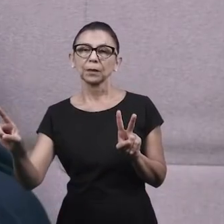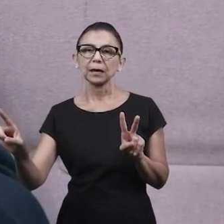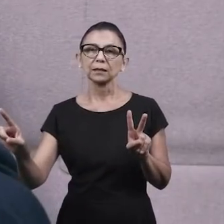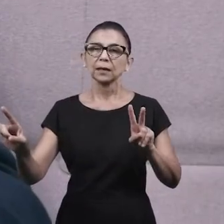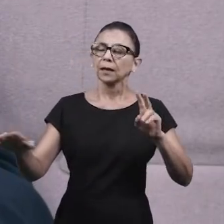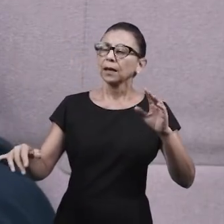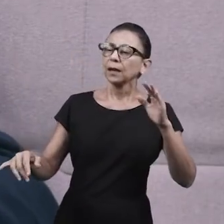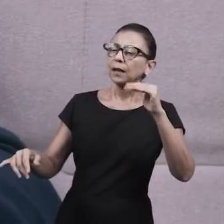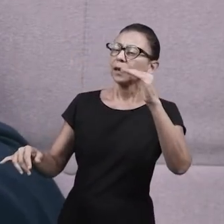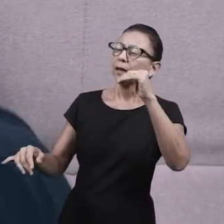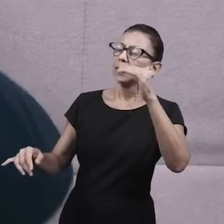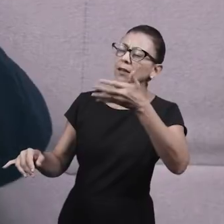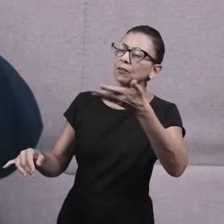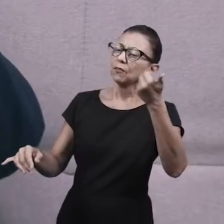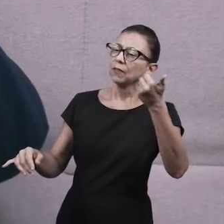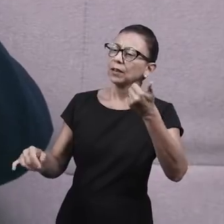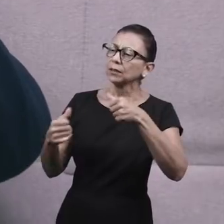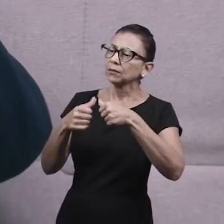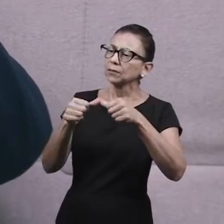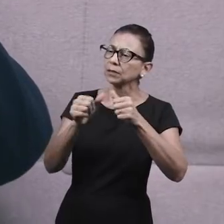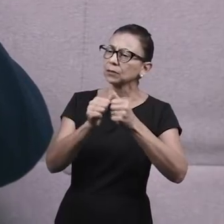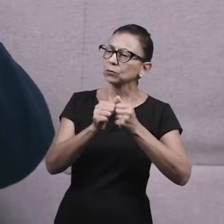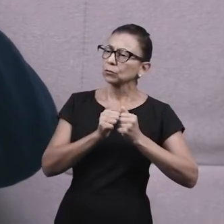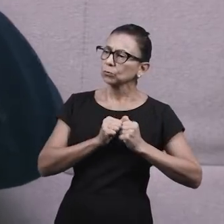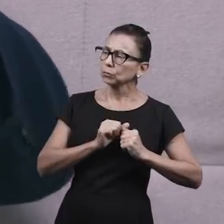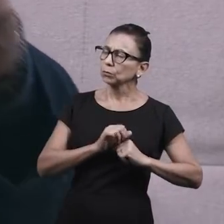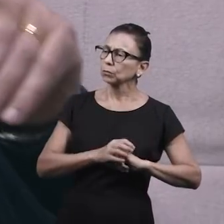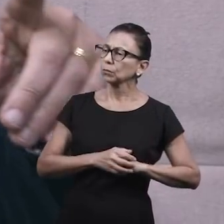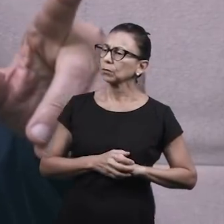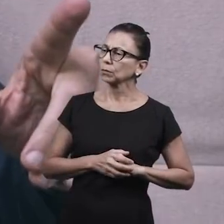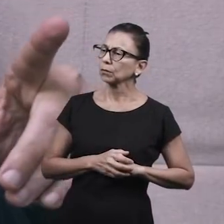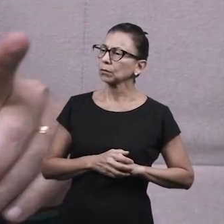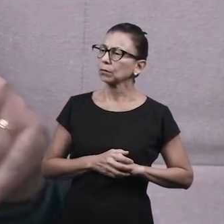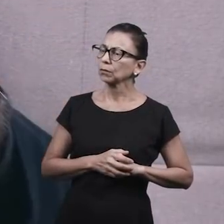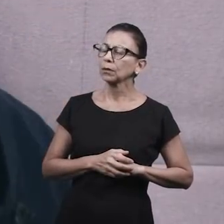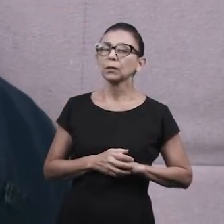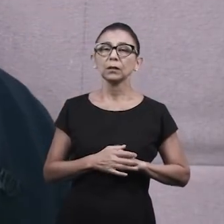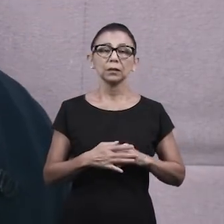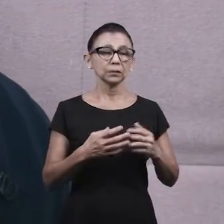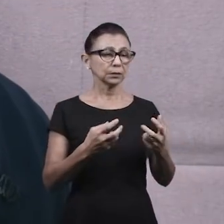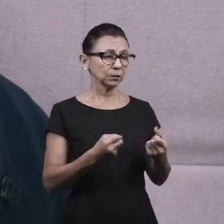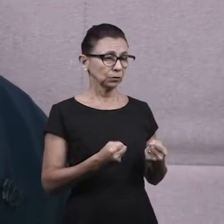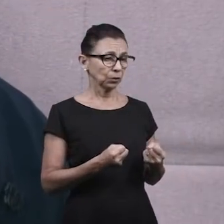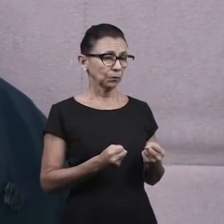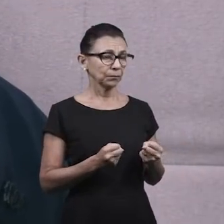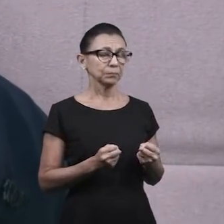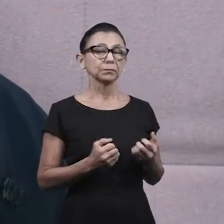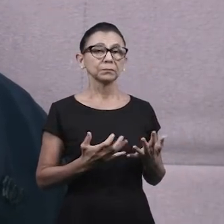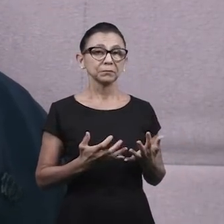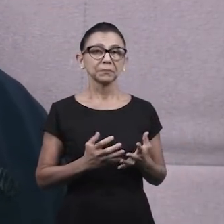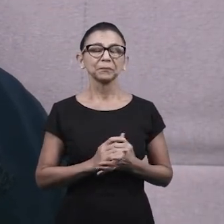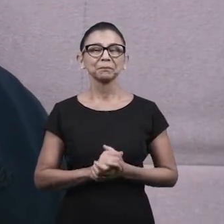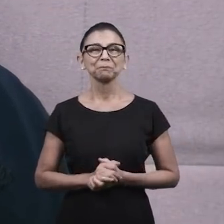de indagar Jesus. O senhor não sabe o que aconteceu você não dos tá fatos sabendo? lá em Jerusalém?